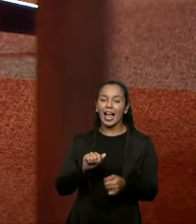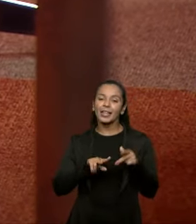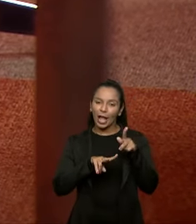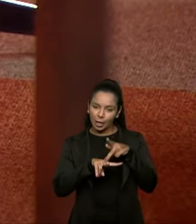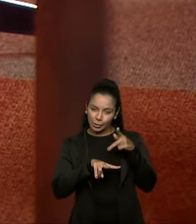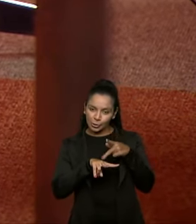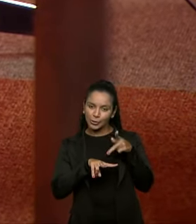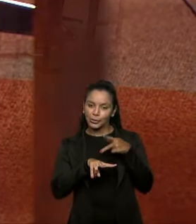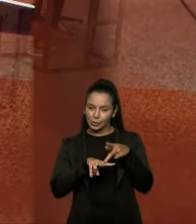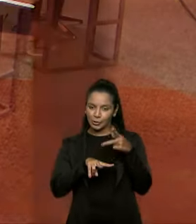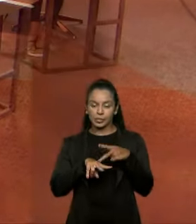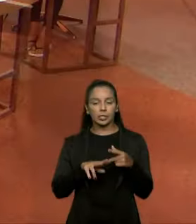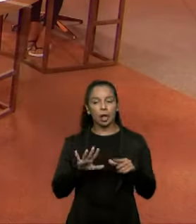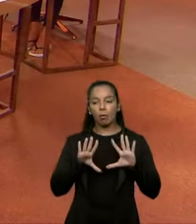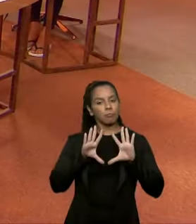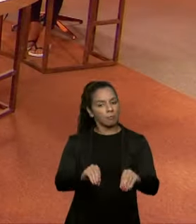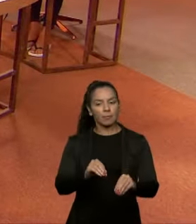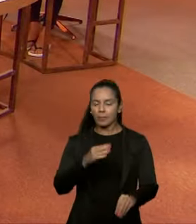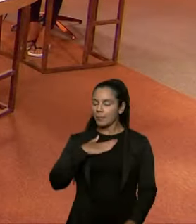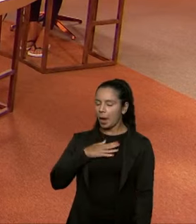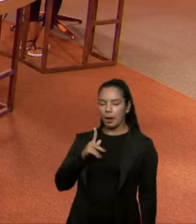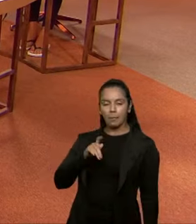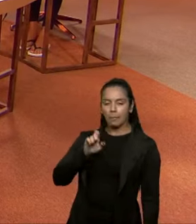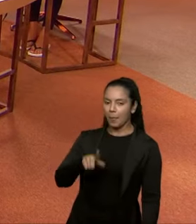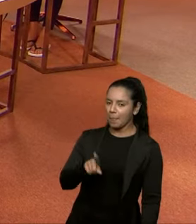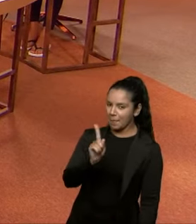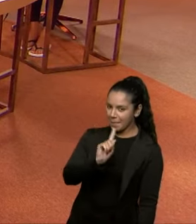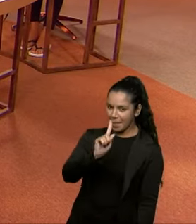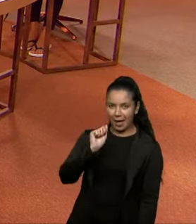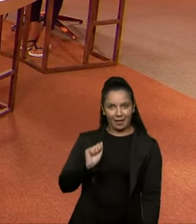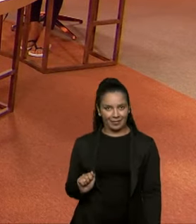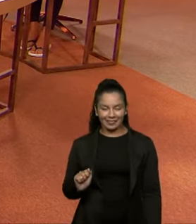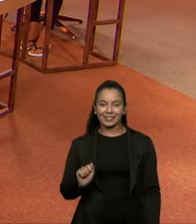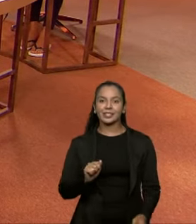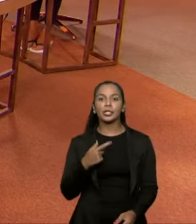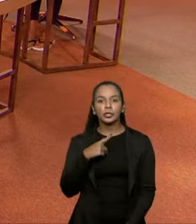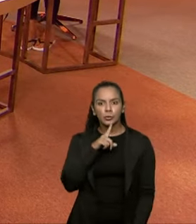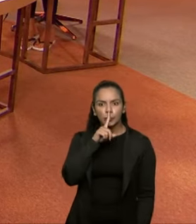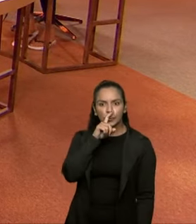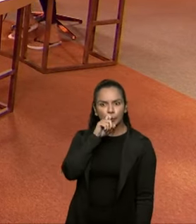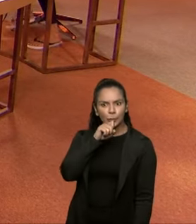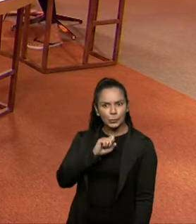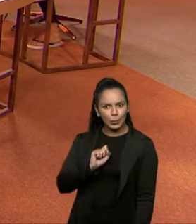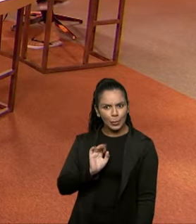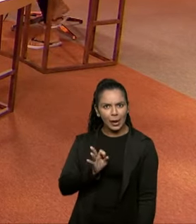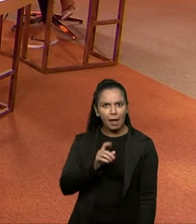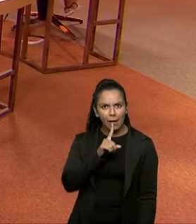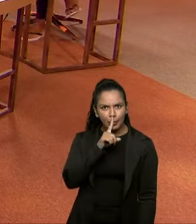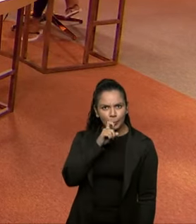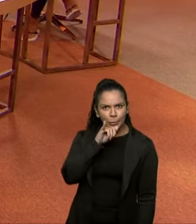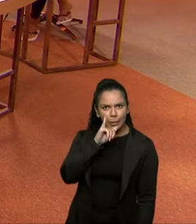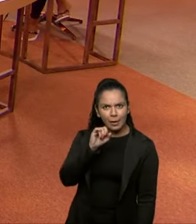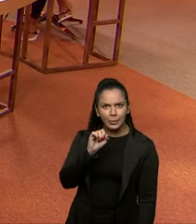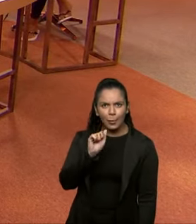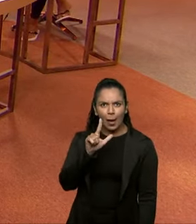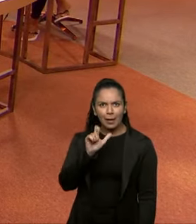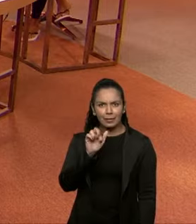Não pega no meu pé, gente. Sabe que tá aí, site de podólatra. Jura? Jura isso,